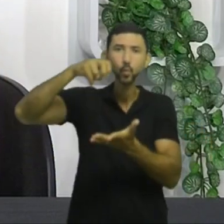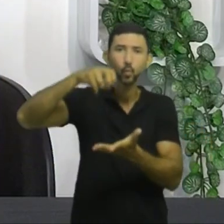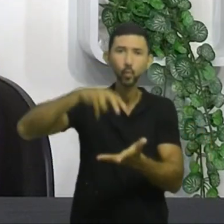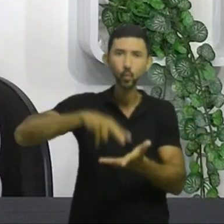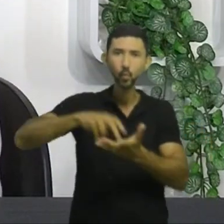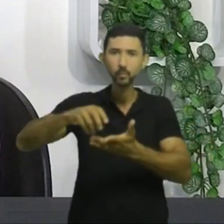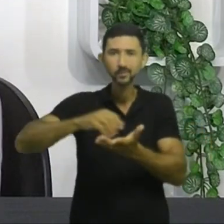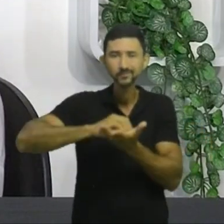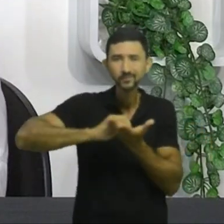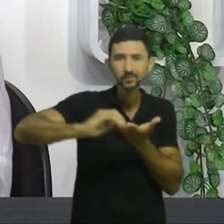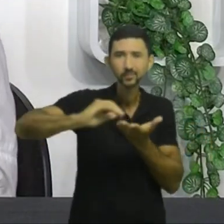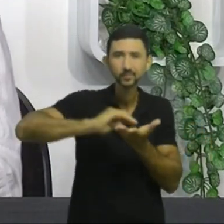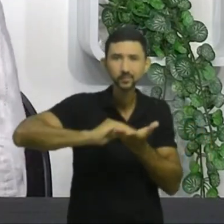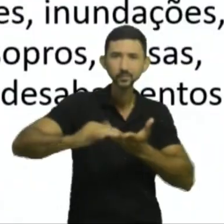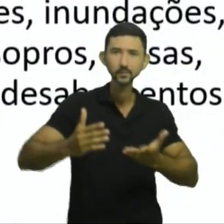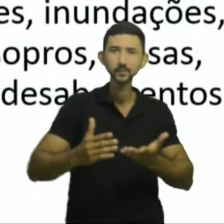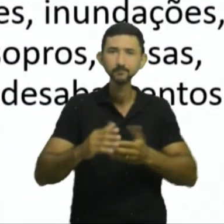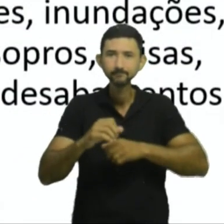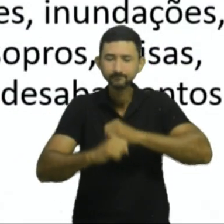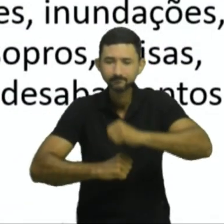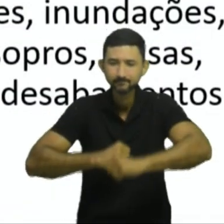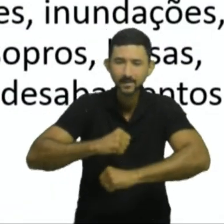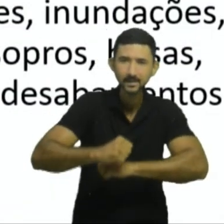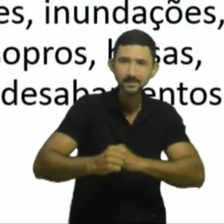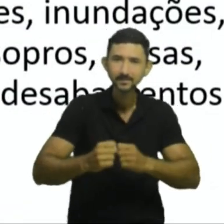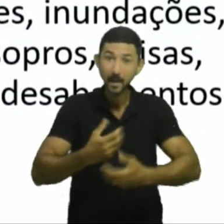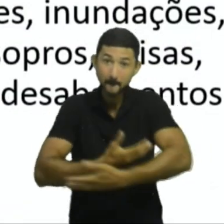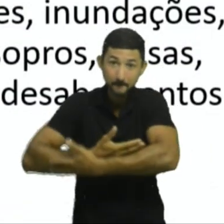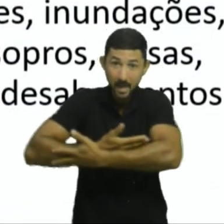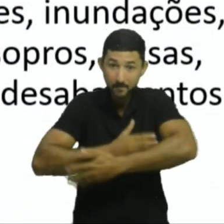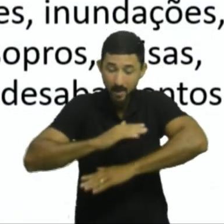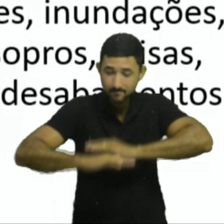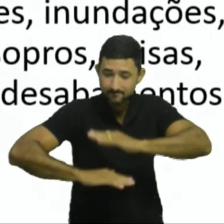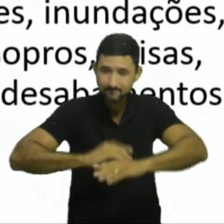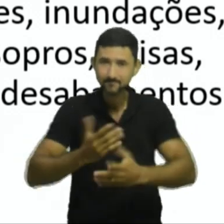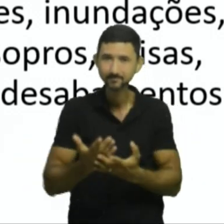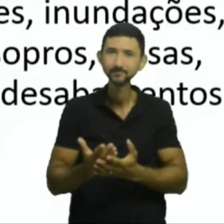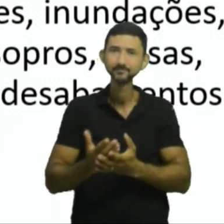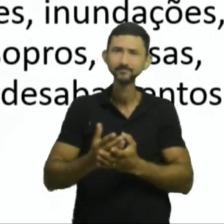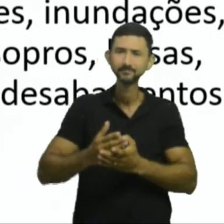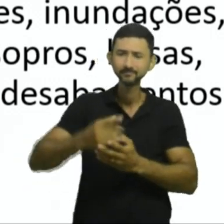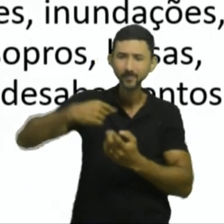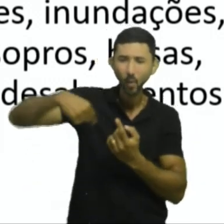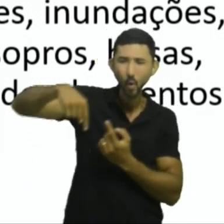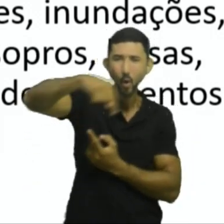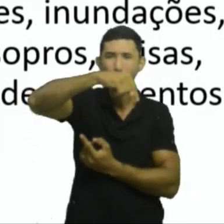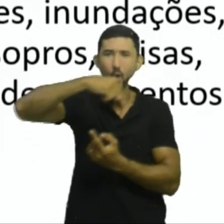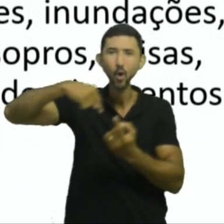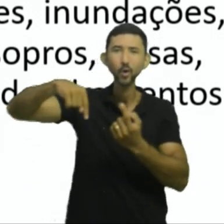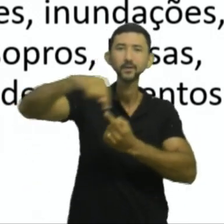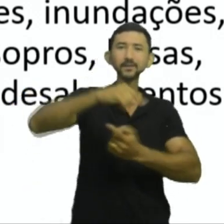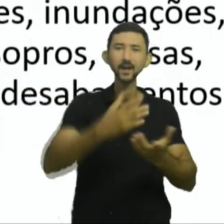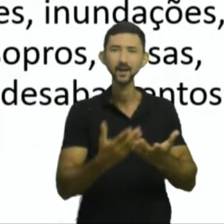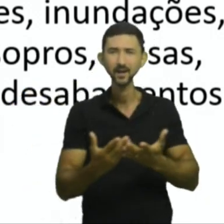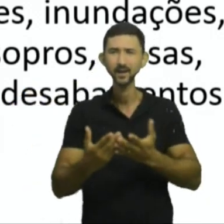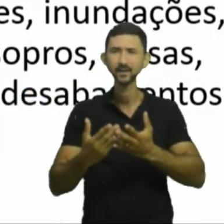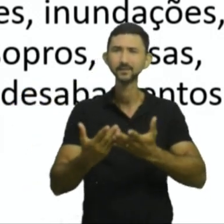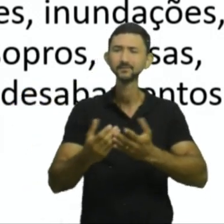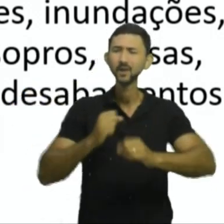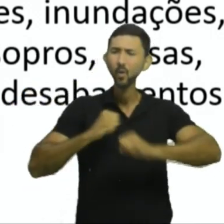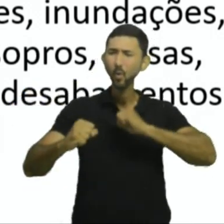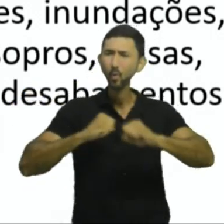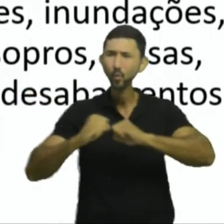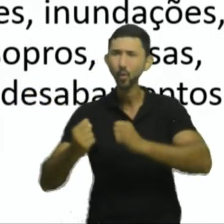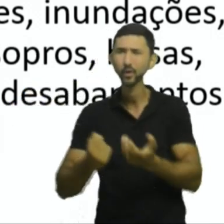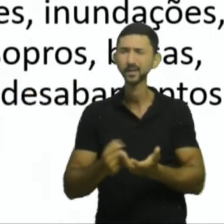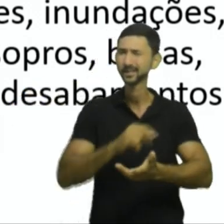os arrastos, o engatinhar de um bebê, rodar, cirandar, corridas